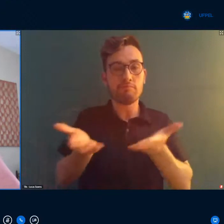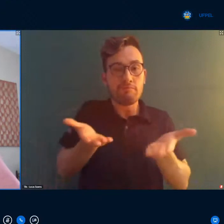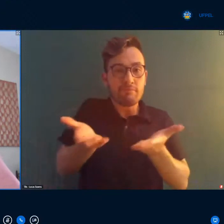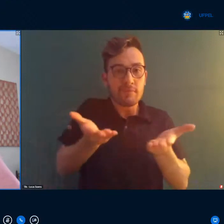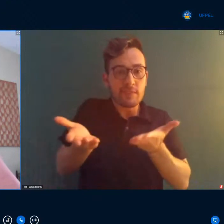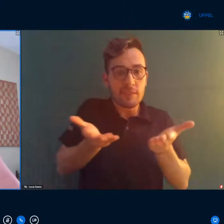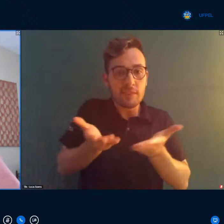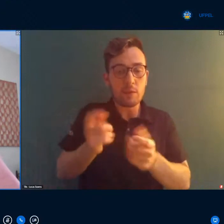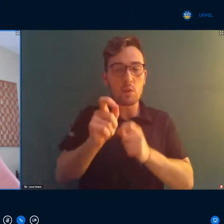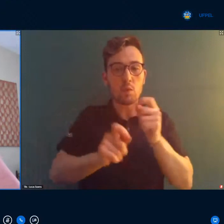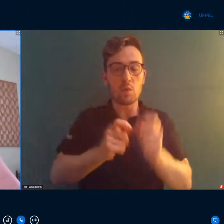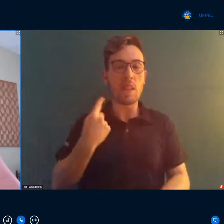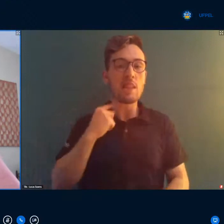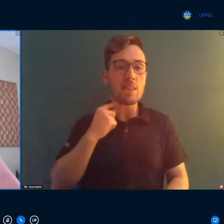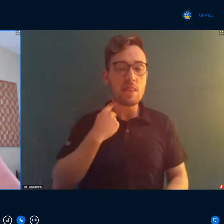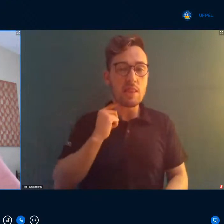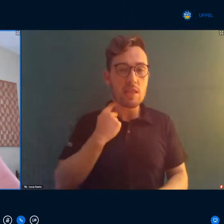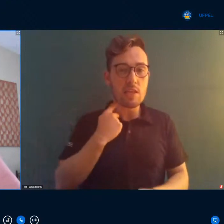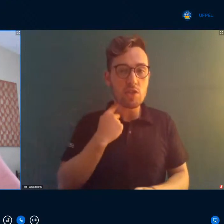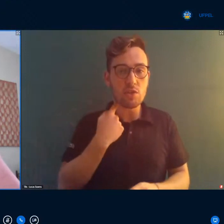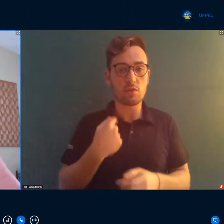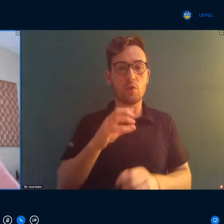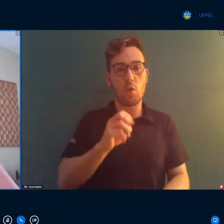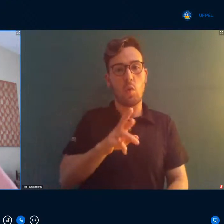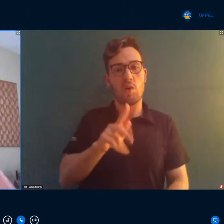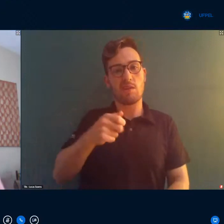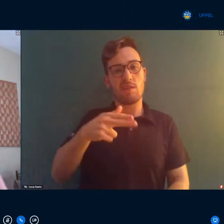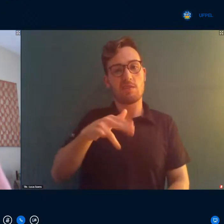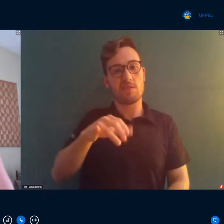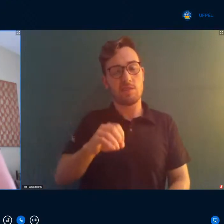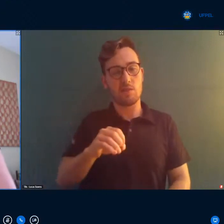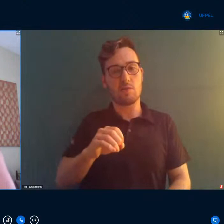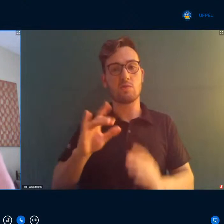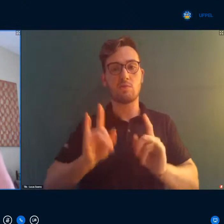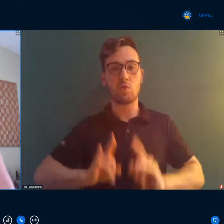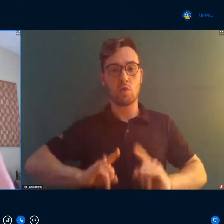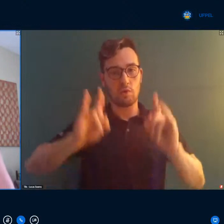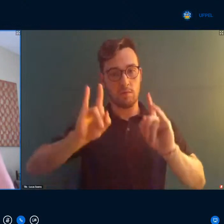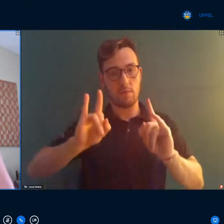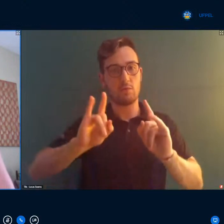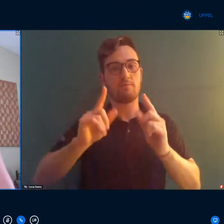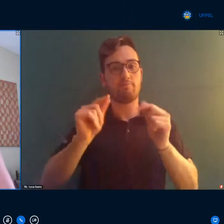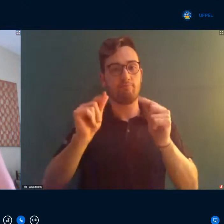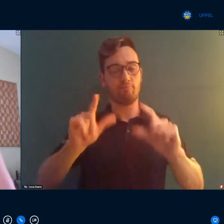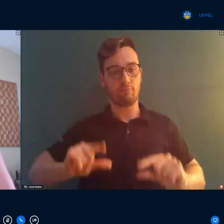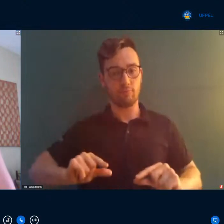resíduos orgânicos de um condomínio vertical de baixo custo. Depois, a Maiara